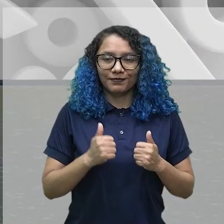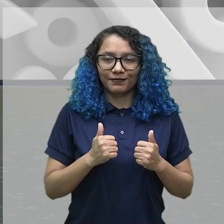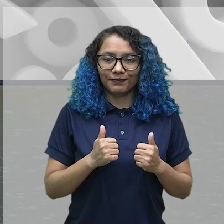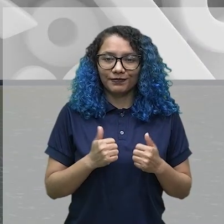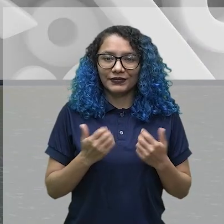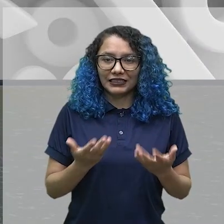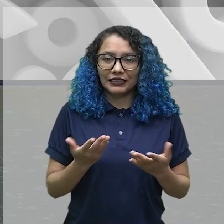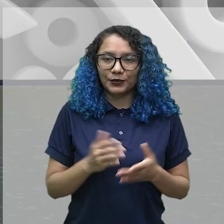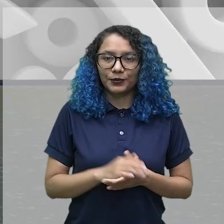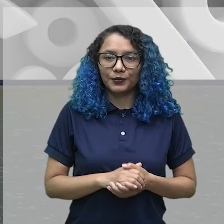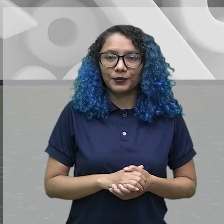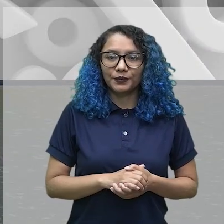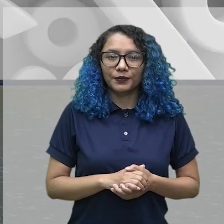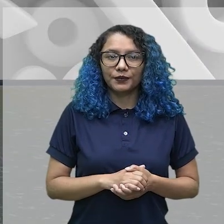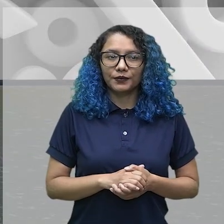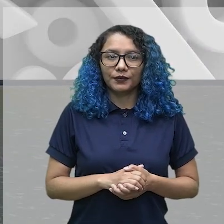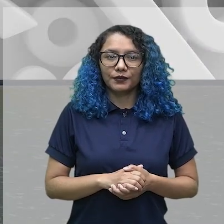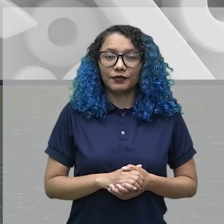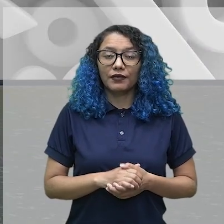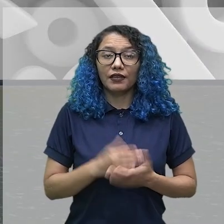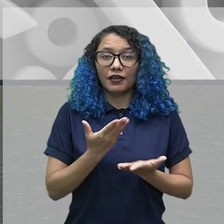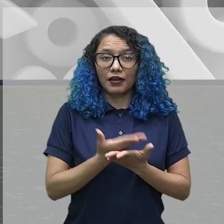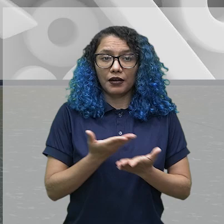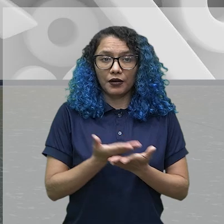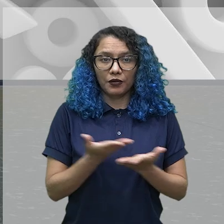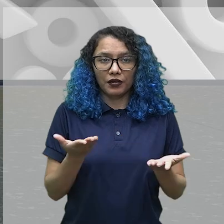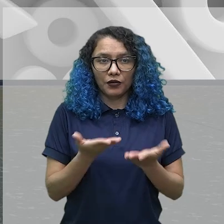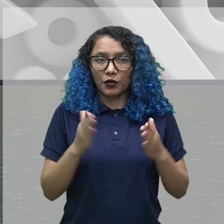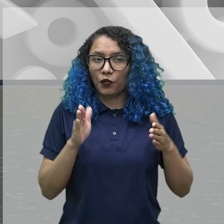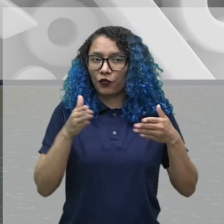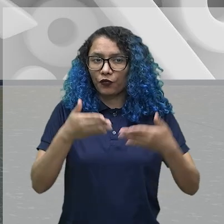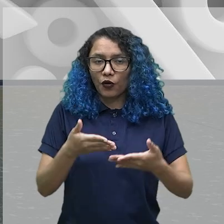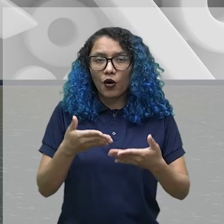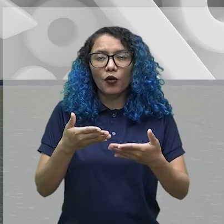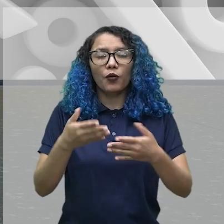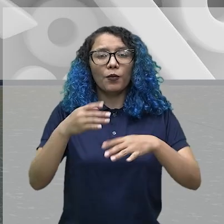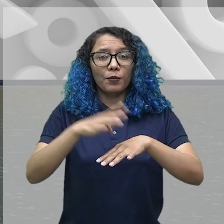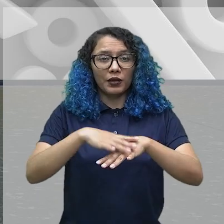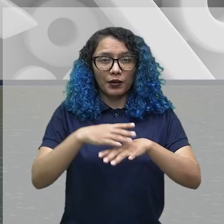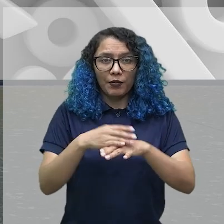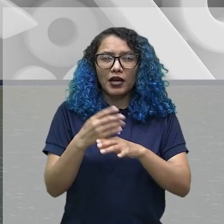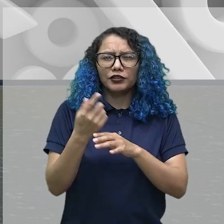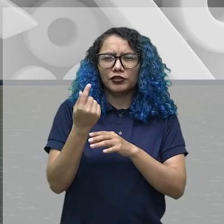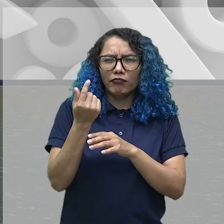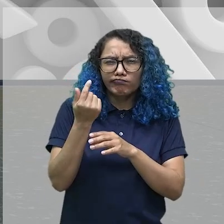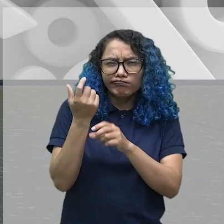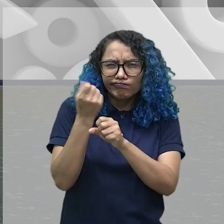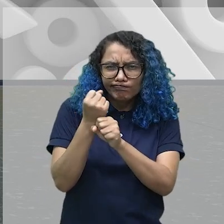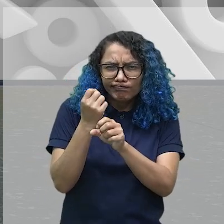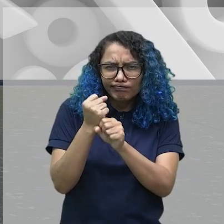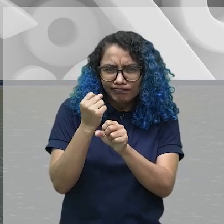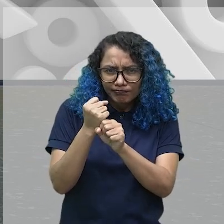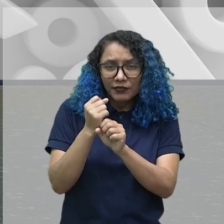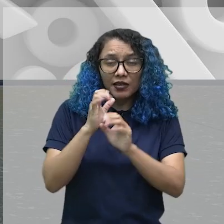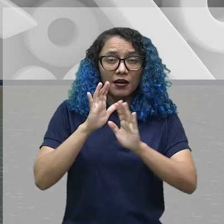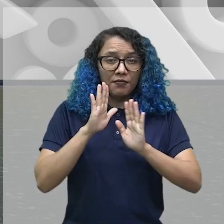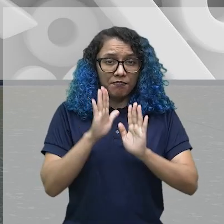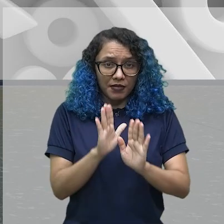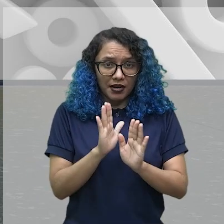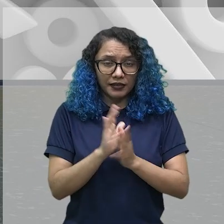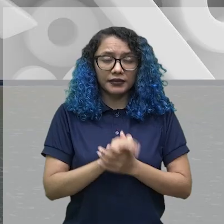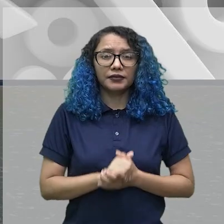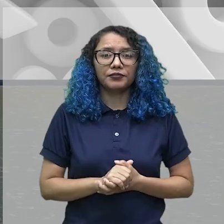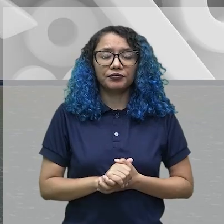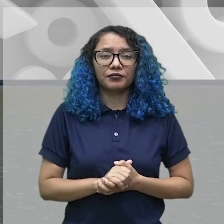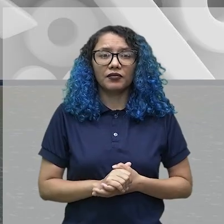Beleza, pessoal. Então, como vocês viram, a nossa aula aqui vai tratar de matemática financeira. Só que, nessa parte, especificamente, a